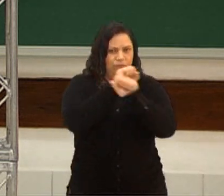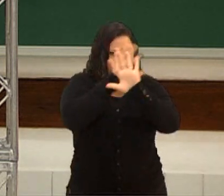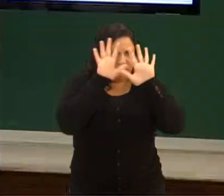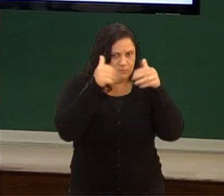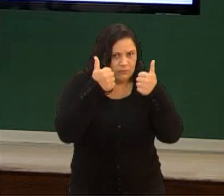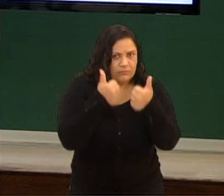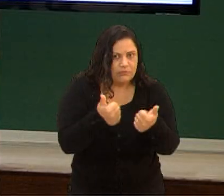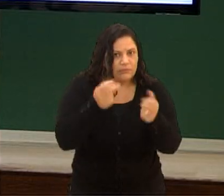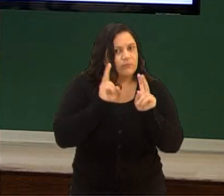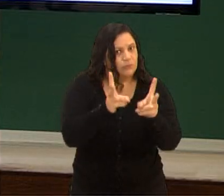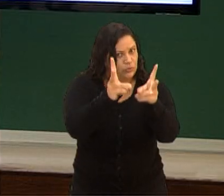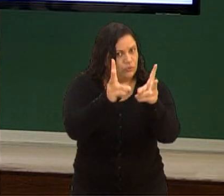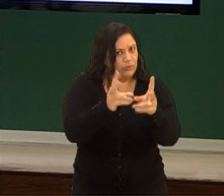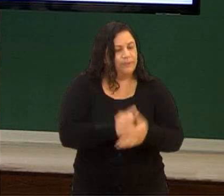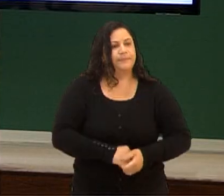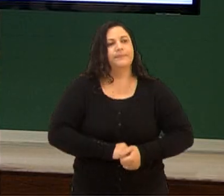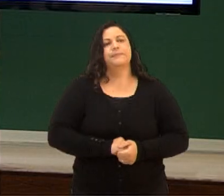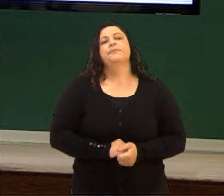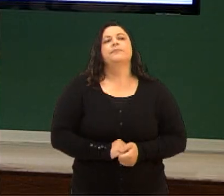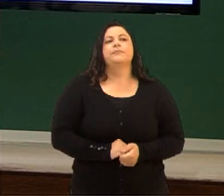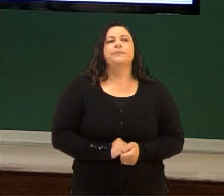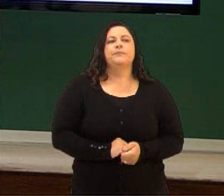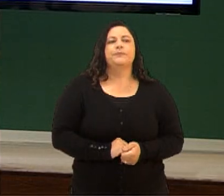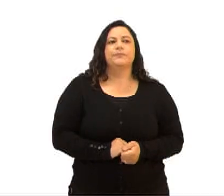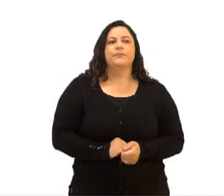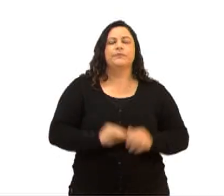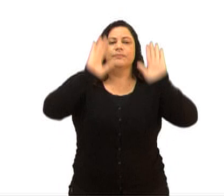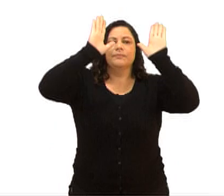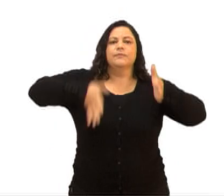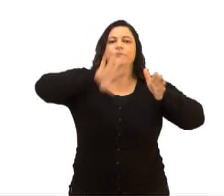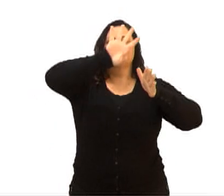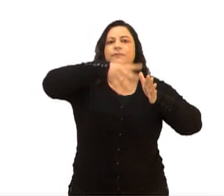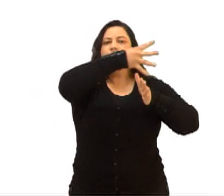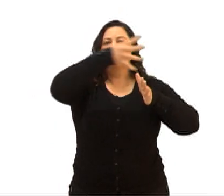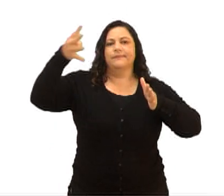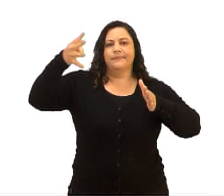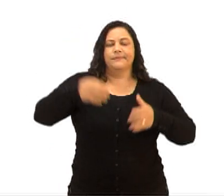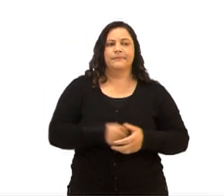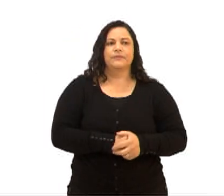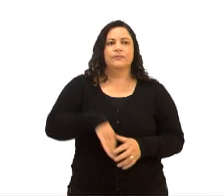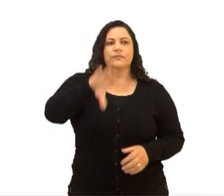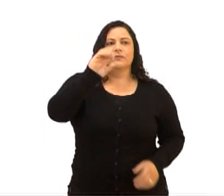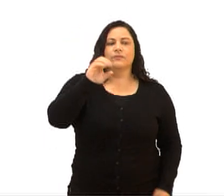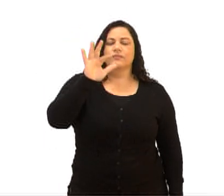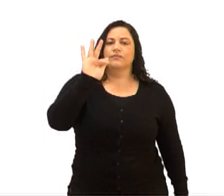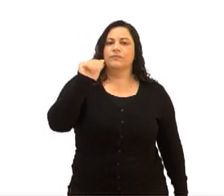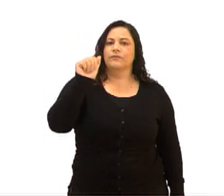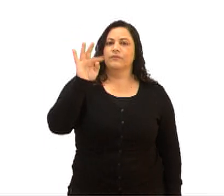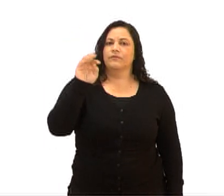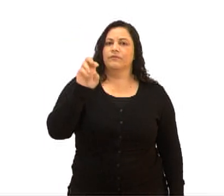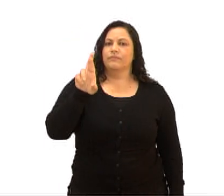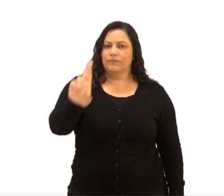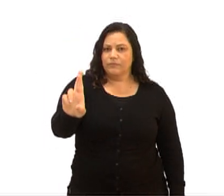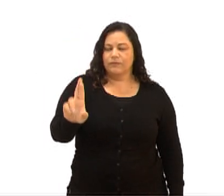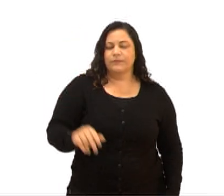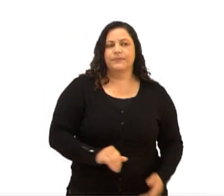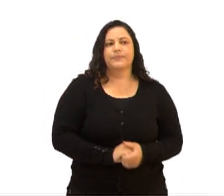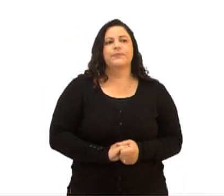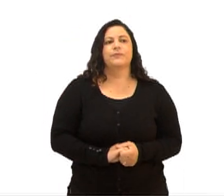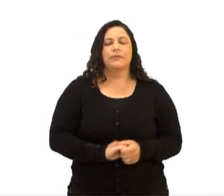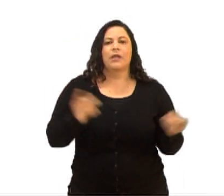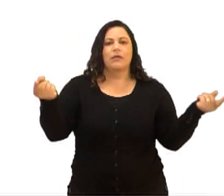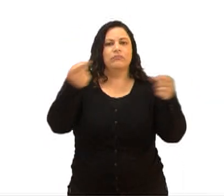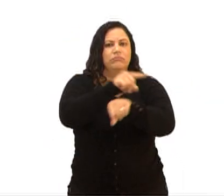isso? Então vamos continuar. Então a matriz dos cofatores é a matriz daqueles elementos. Faço a